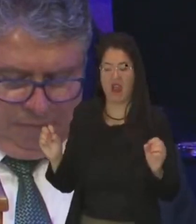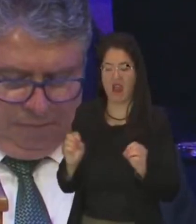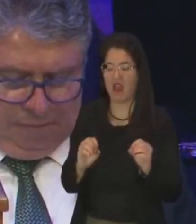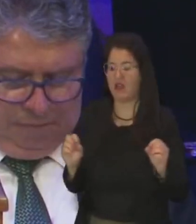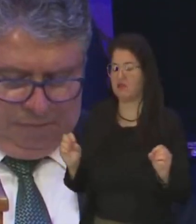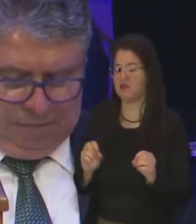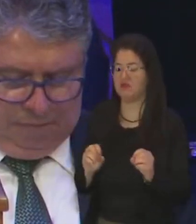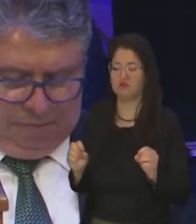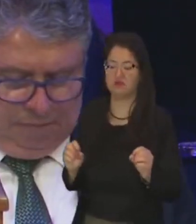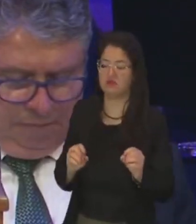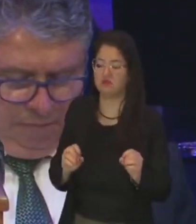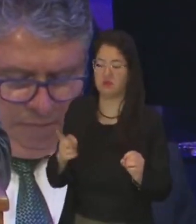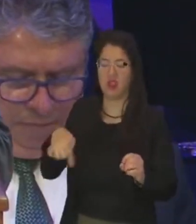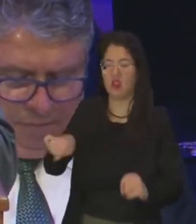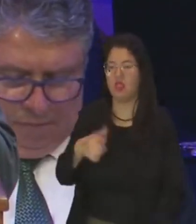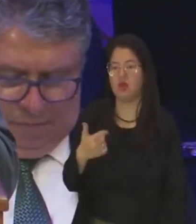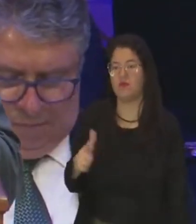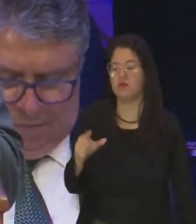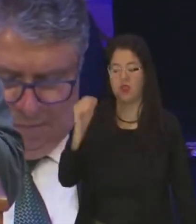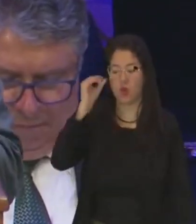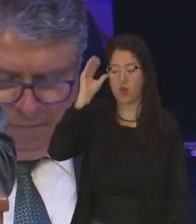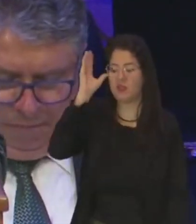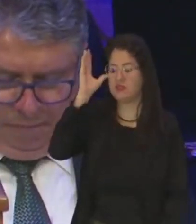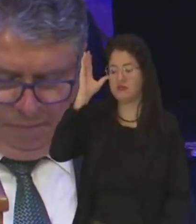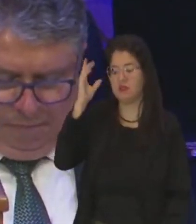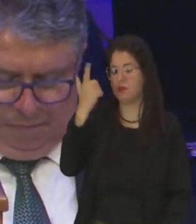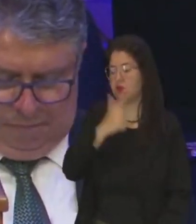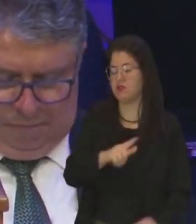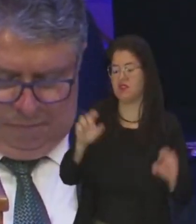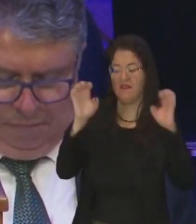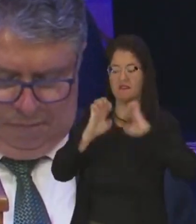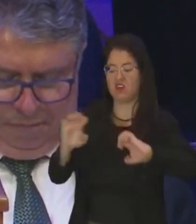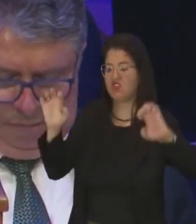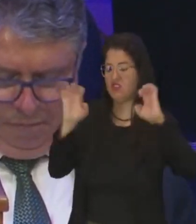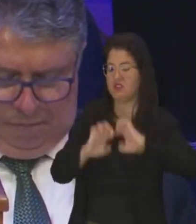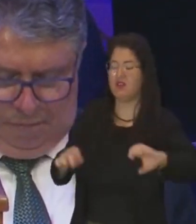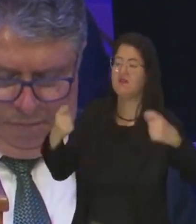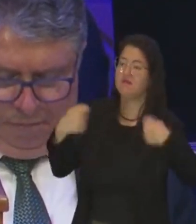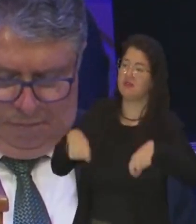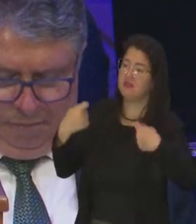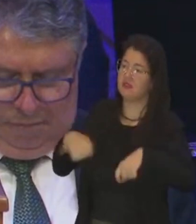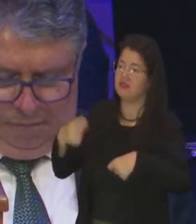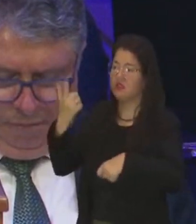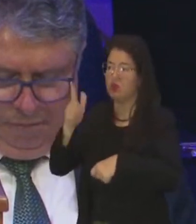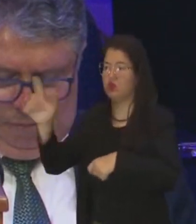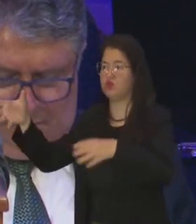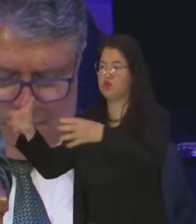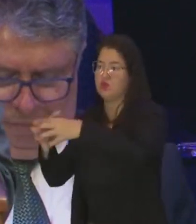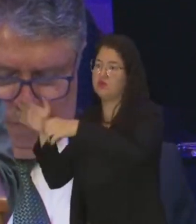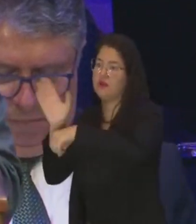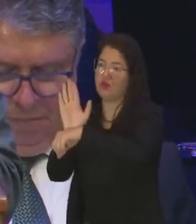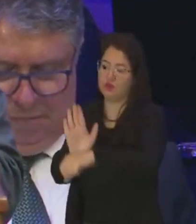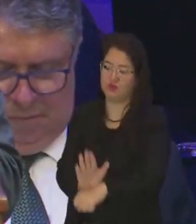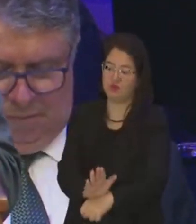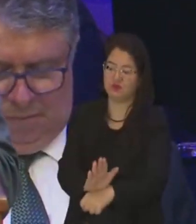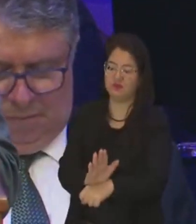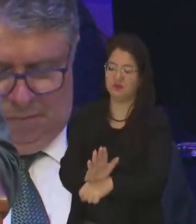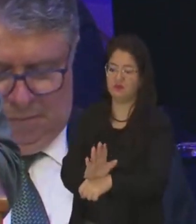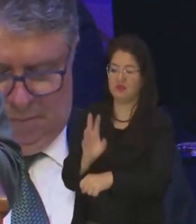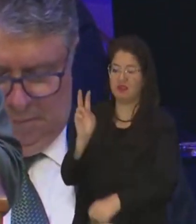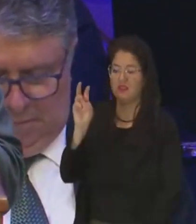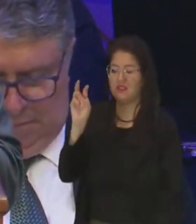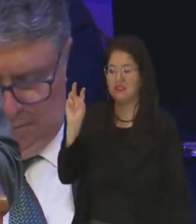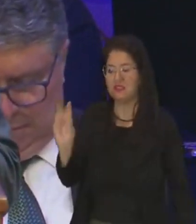eles próprios evangelizem seu próprio povo, ainda precisa de ajuda externa.